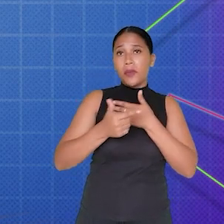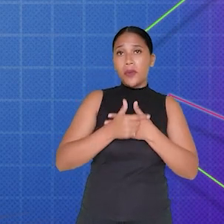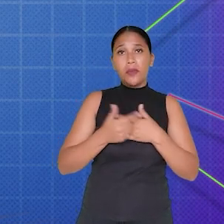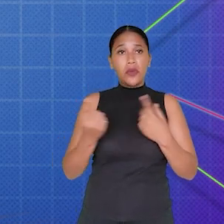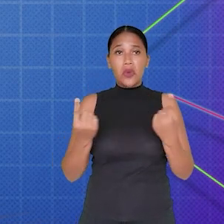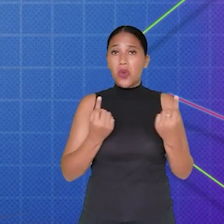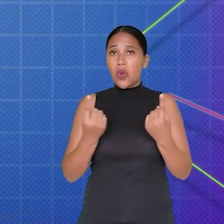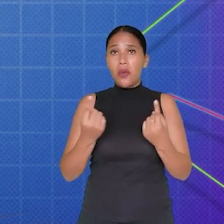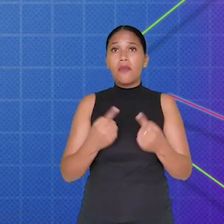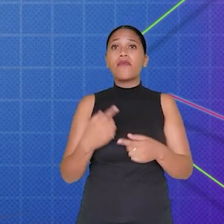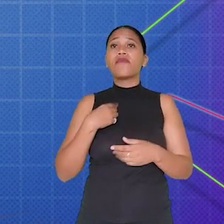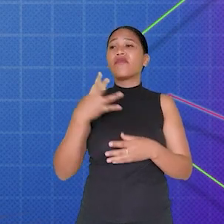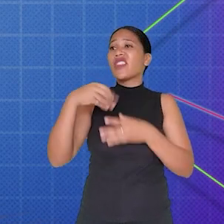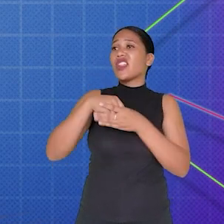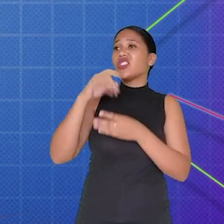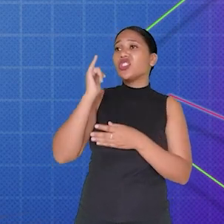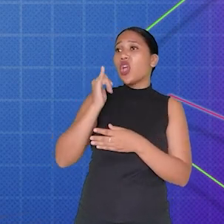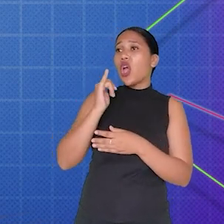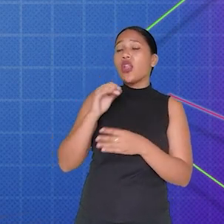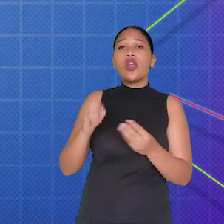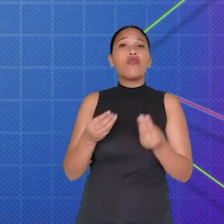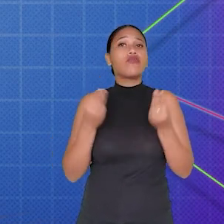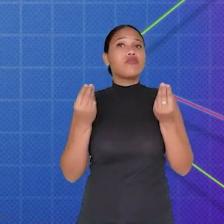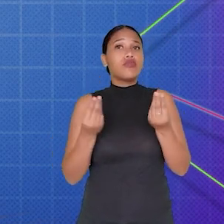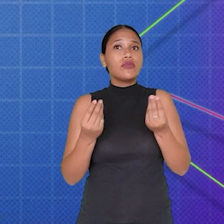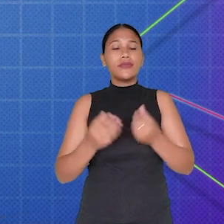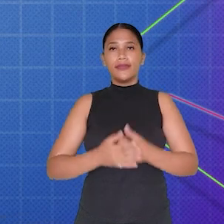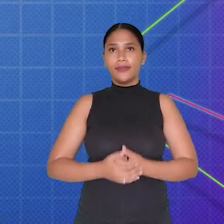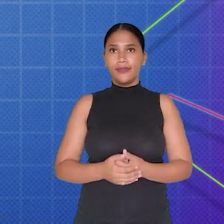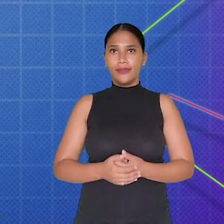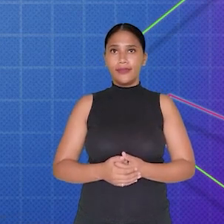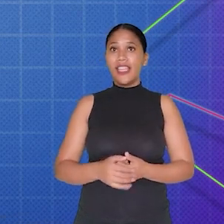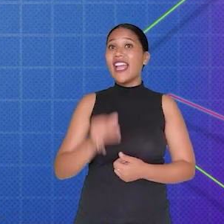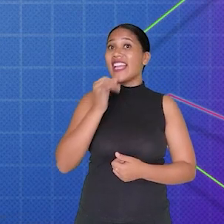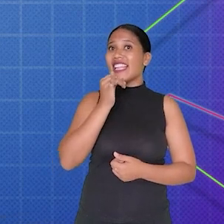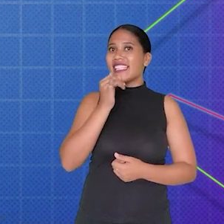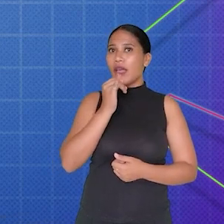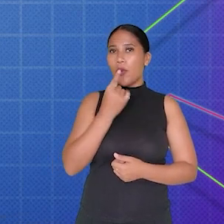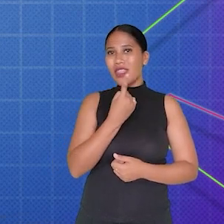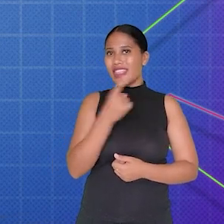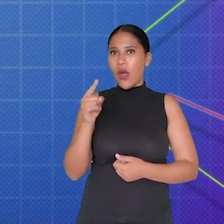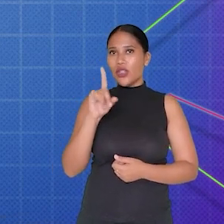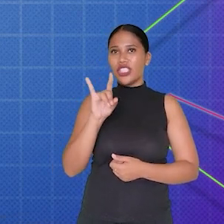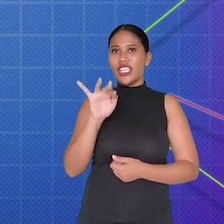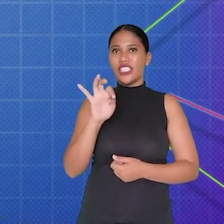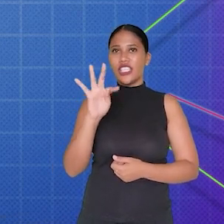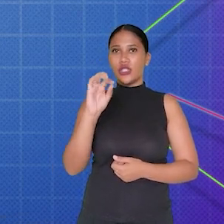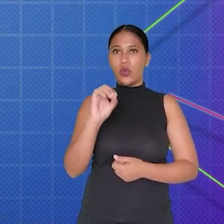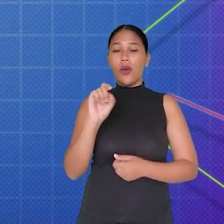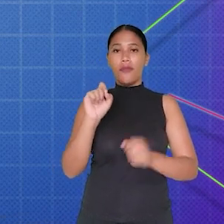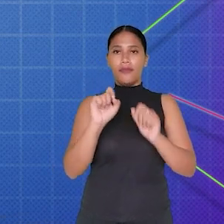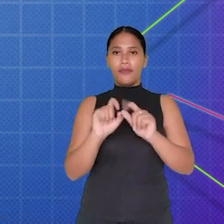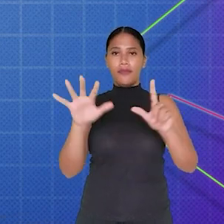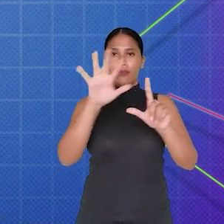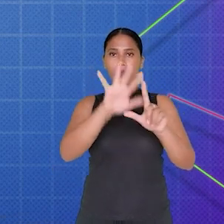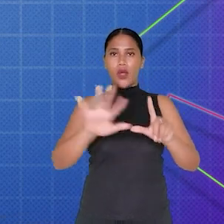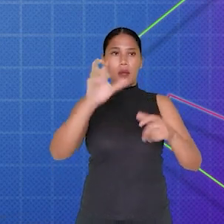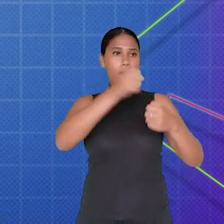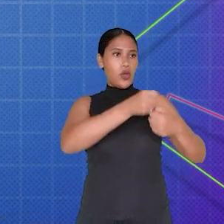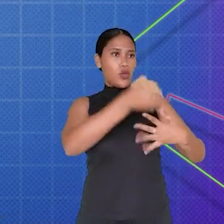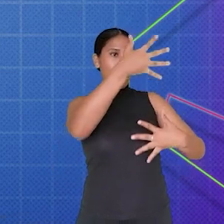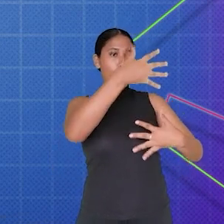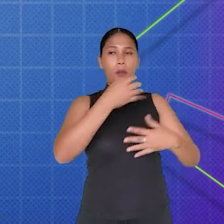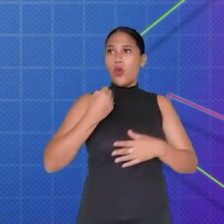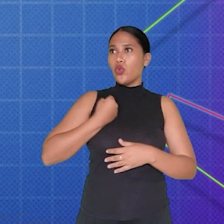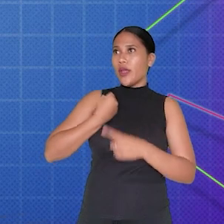personagens ou pelo jogador, como parte de uma história ou da jogabilidade. Exemplos de elementos não diegéticos são a interface de